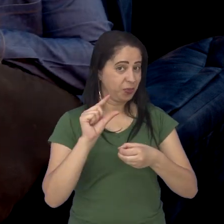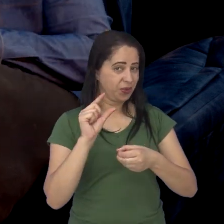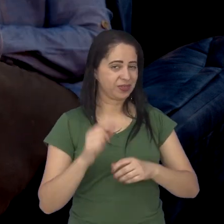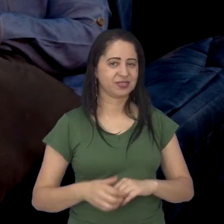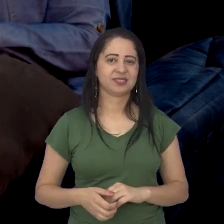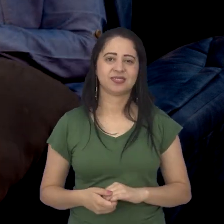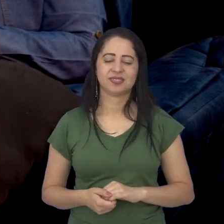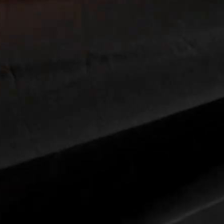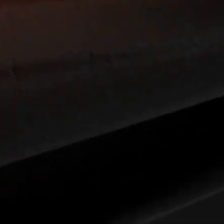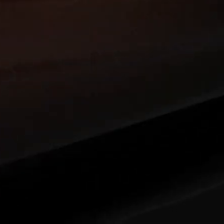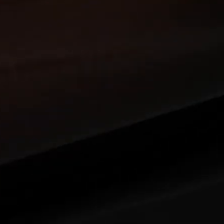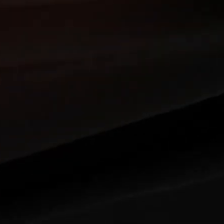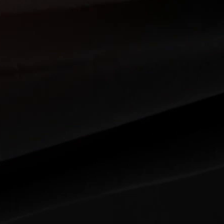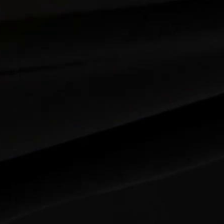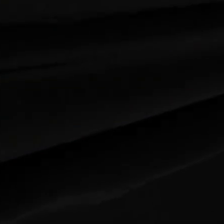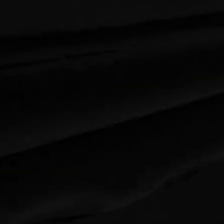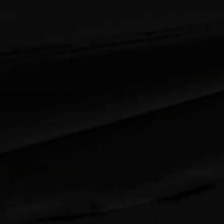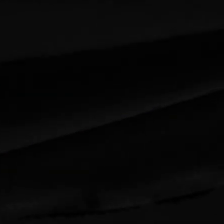volta já.